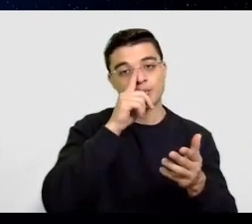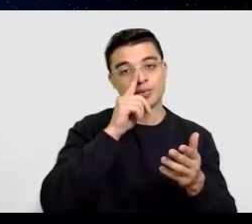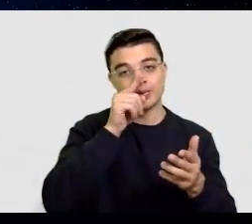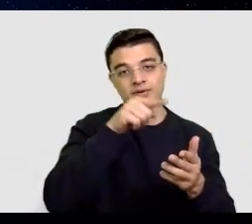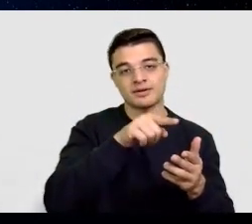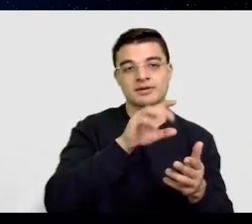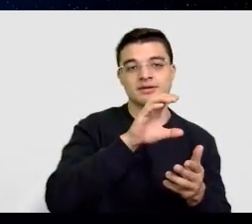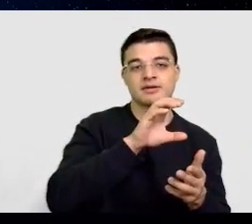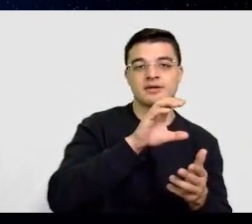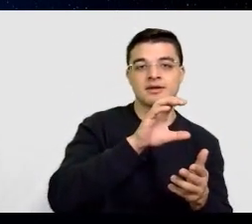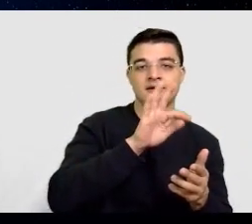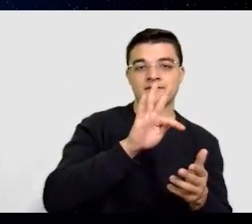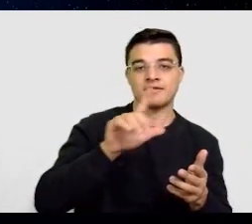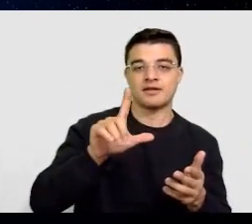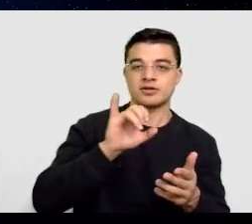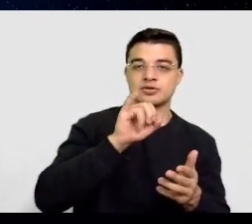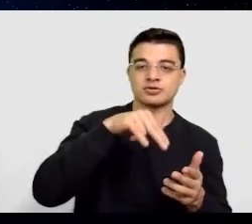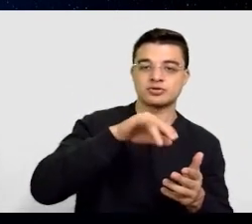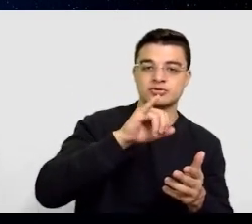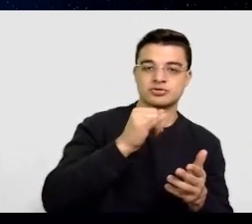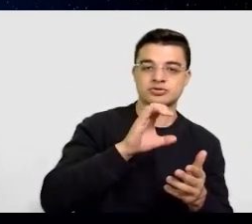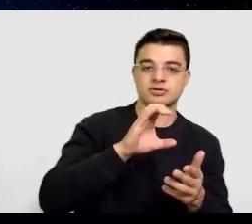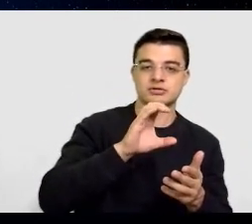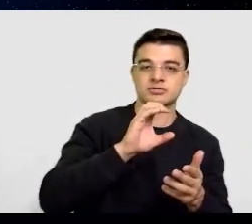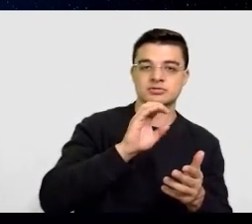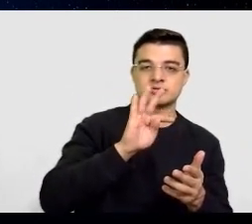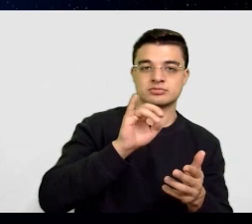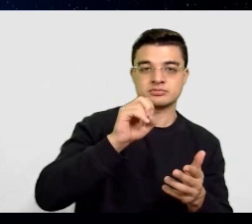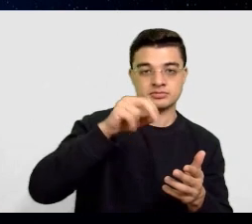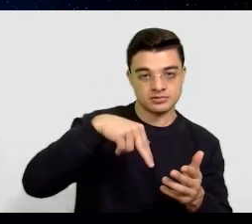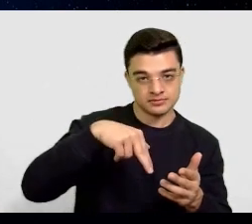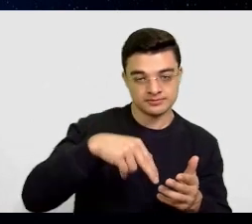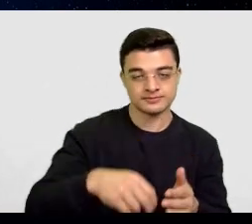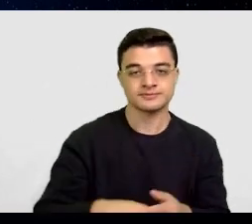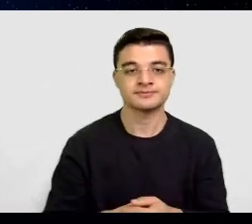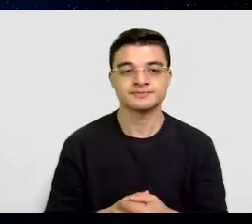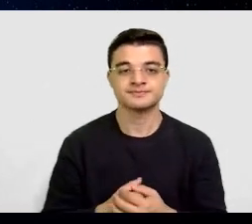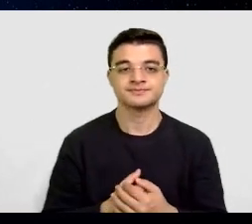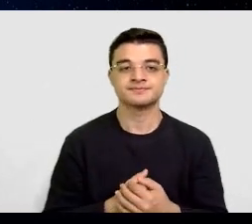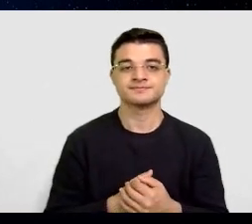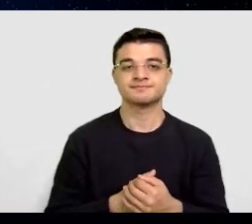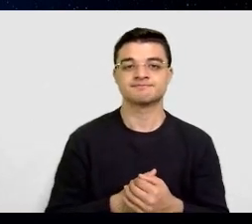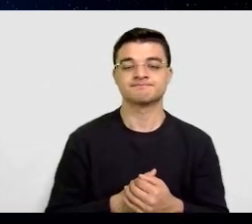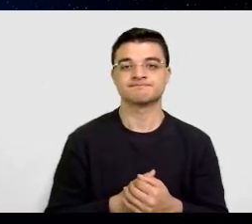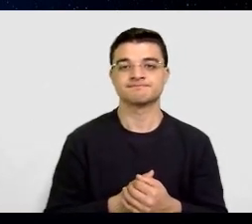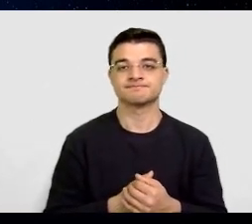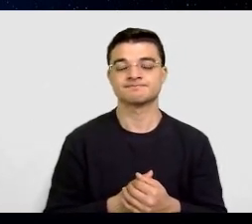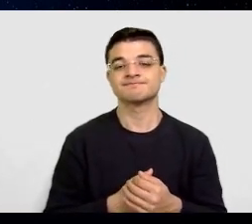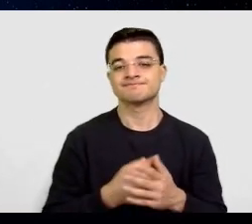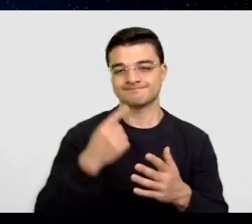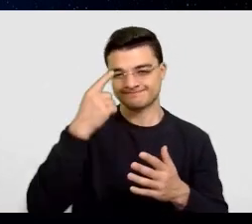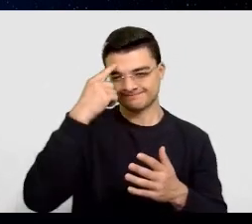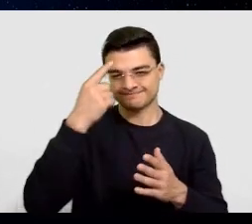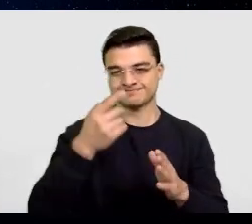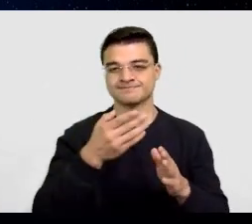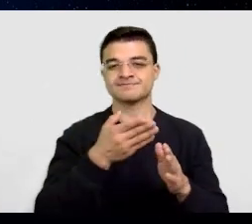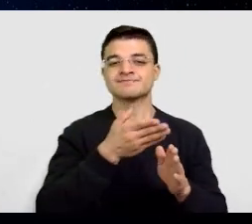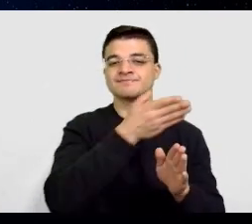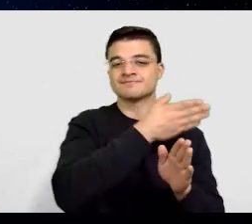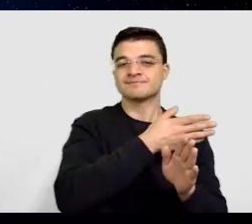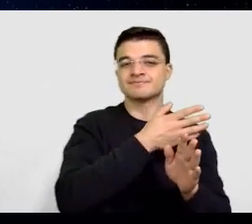que isso me permitiu? Bom, agora, o que antes era só uma requisição GET para a rede interna, se transformou